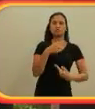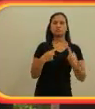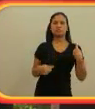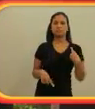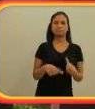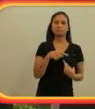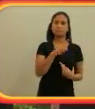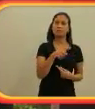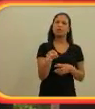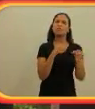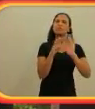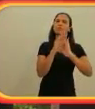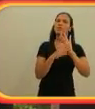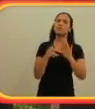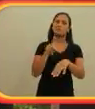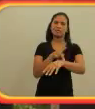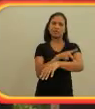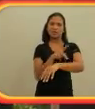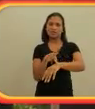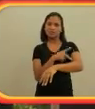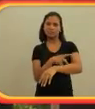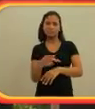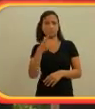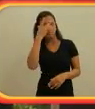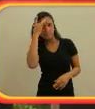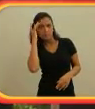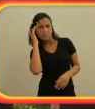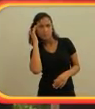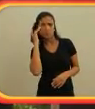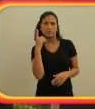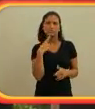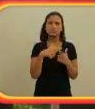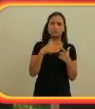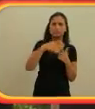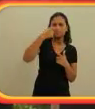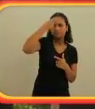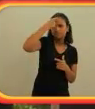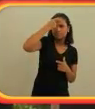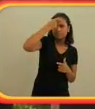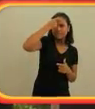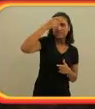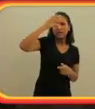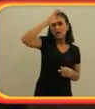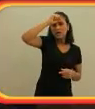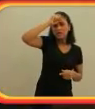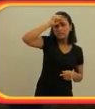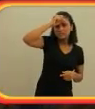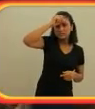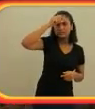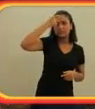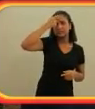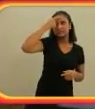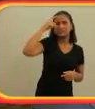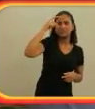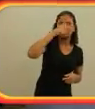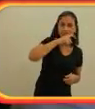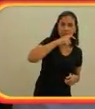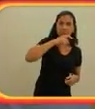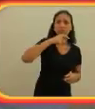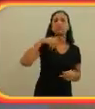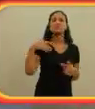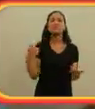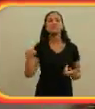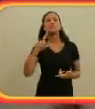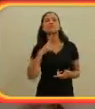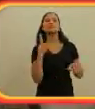que é destinado àquelas pessoas que têm distúrbio de aprendizagem, déficit intelectual. E, nesse caso, quem